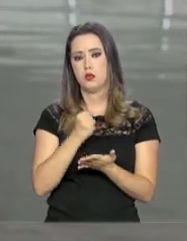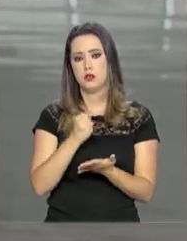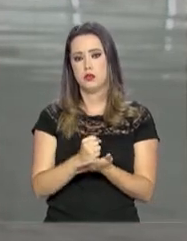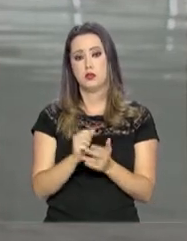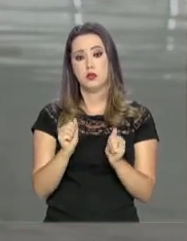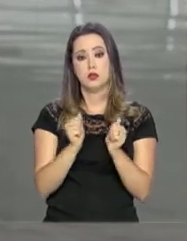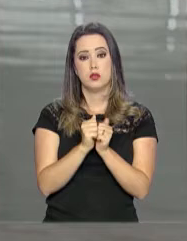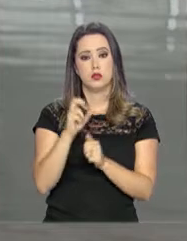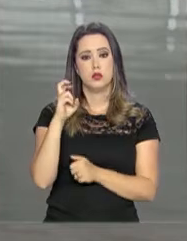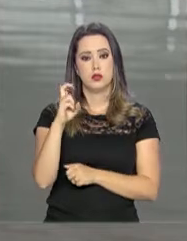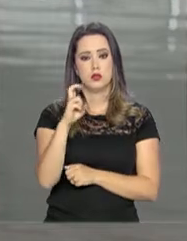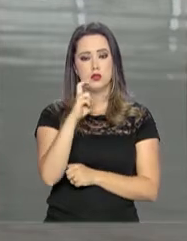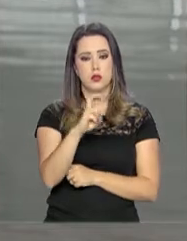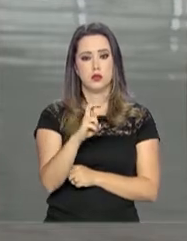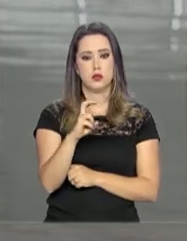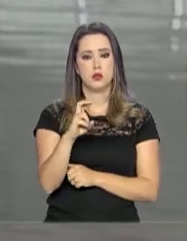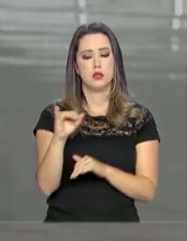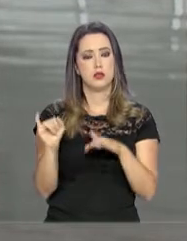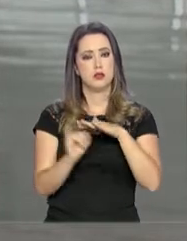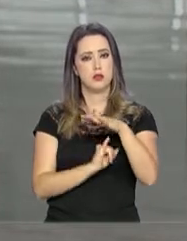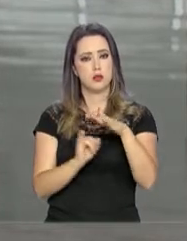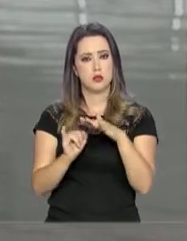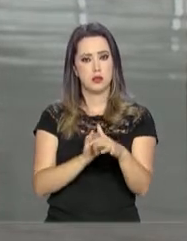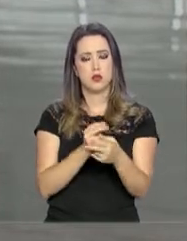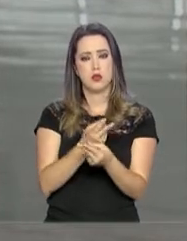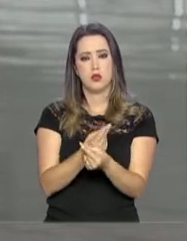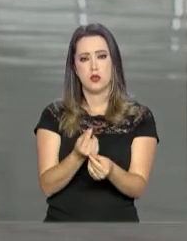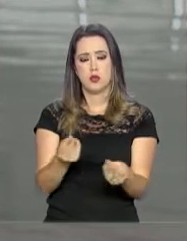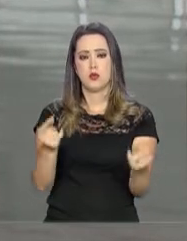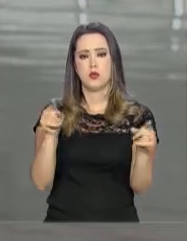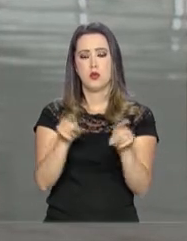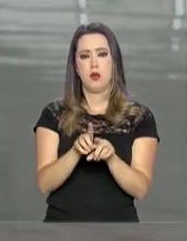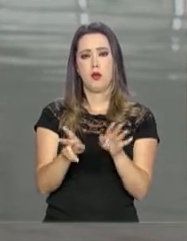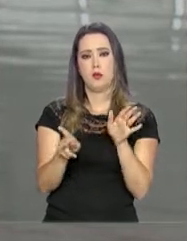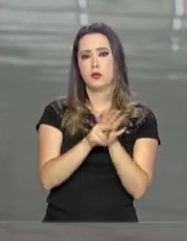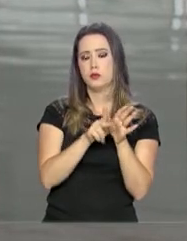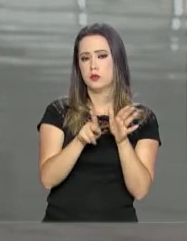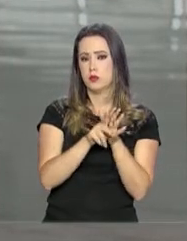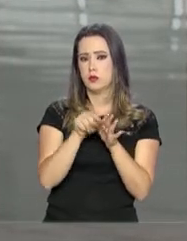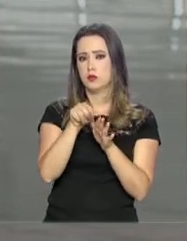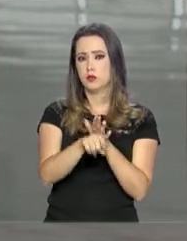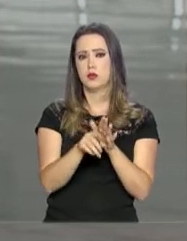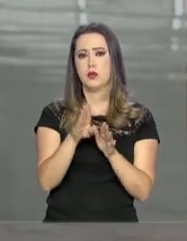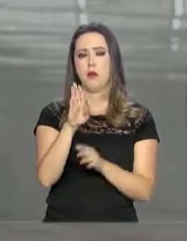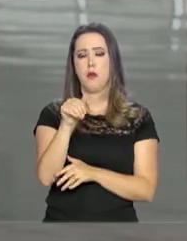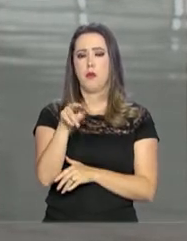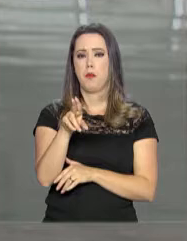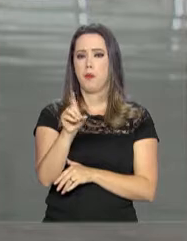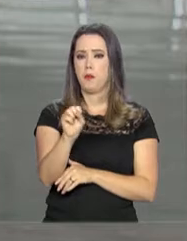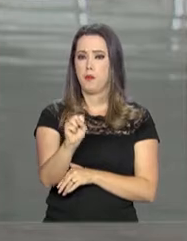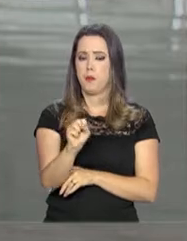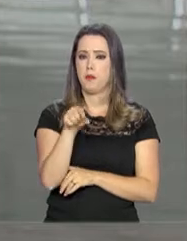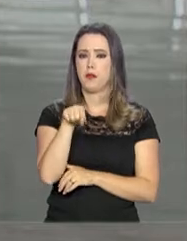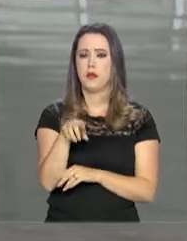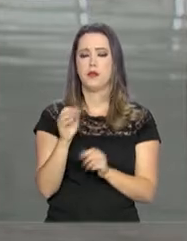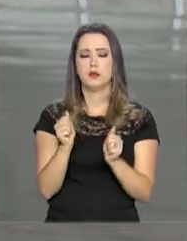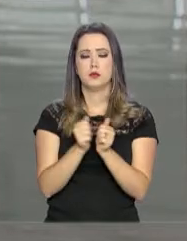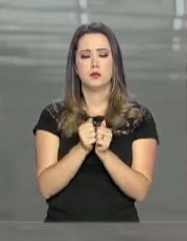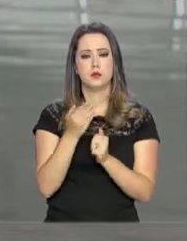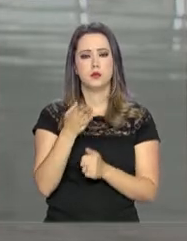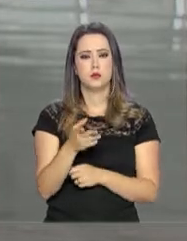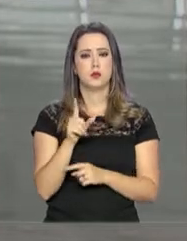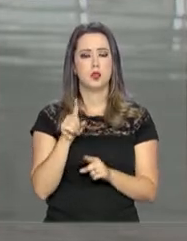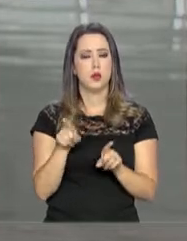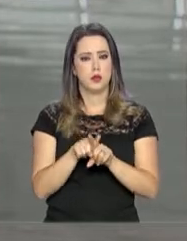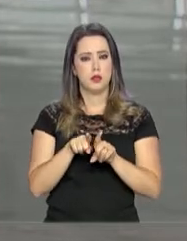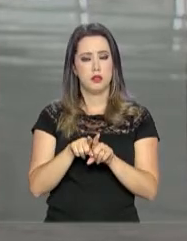a 55 instituições e agentes financeiros credenciados junto ao BNDES, para operar junto ao BNDES,